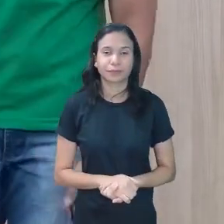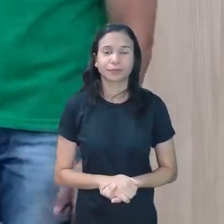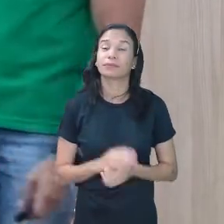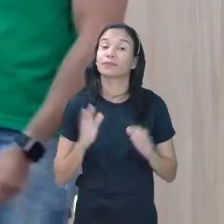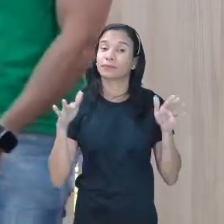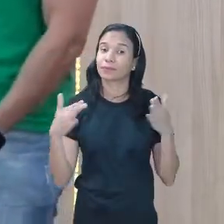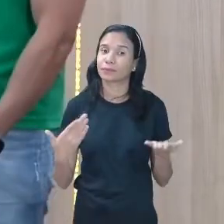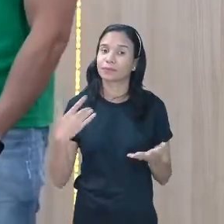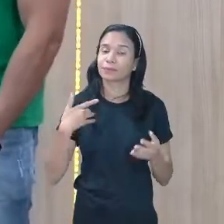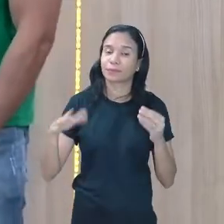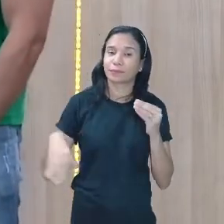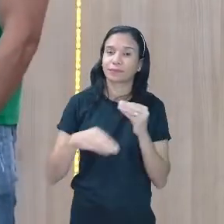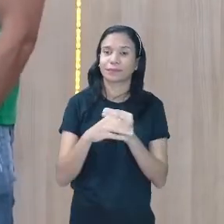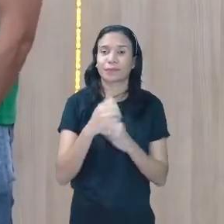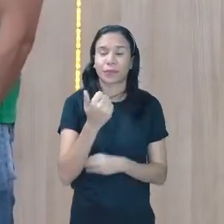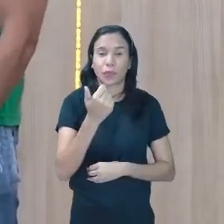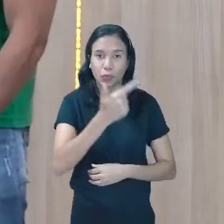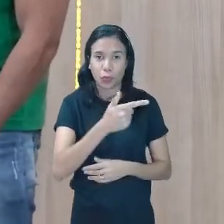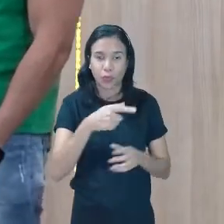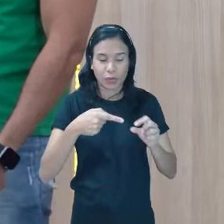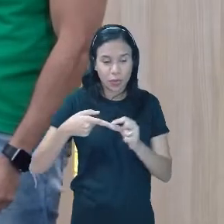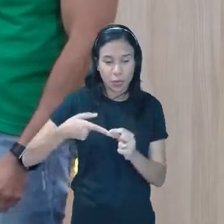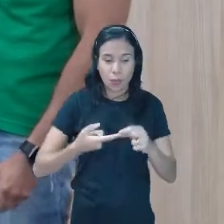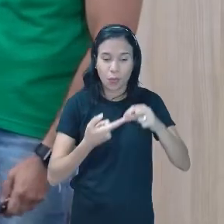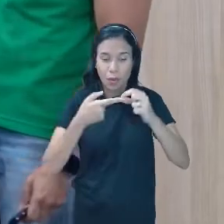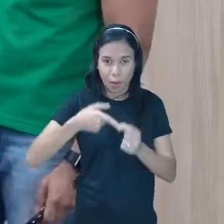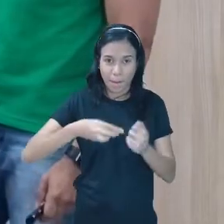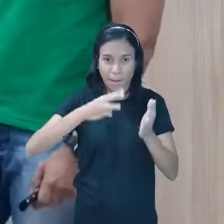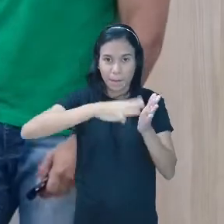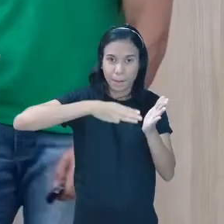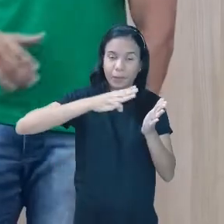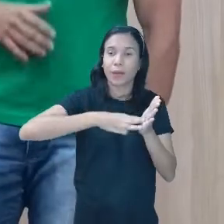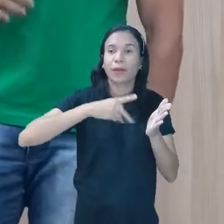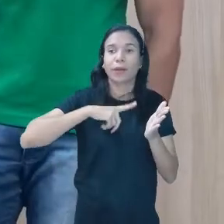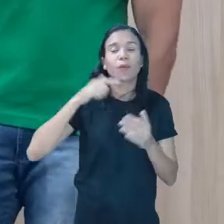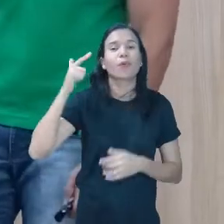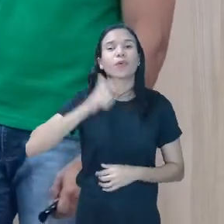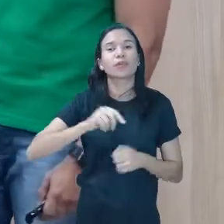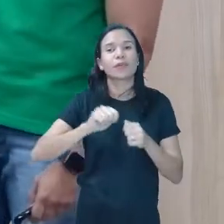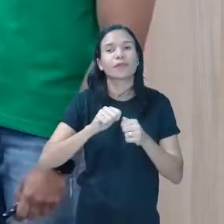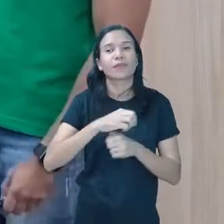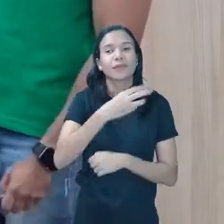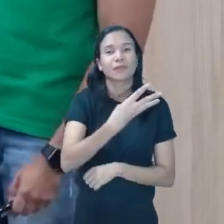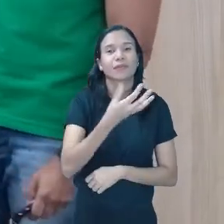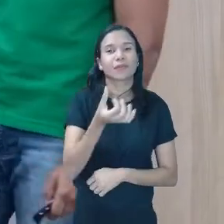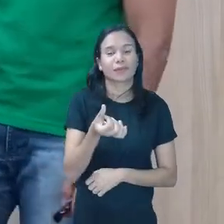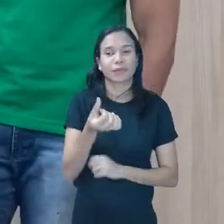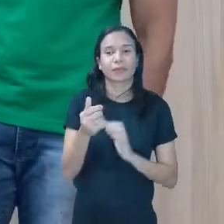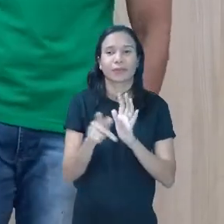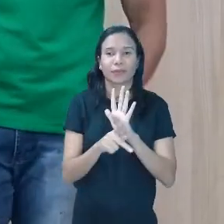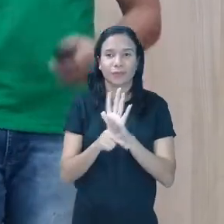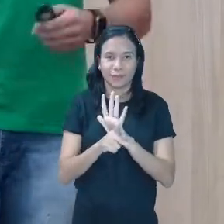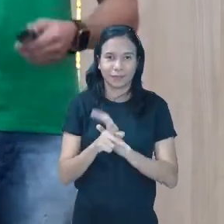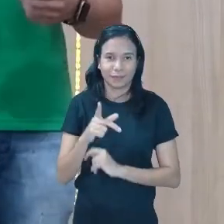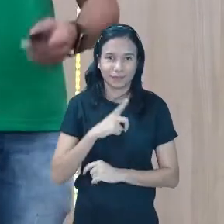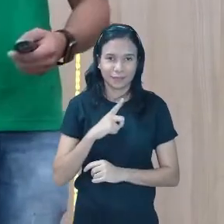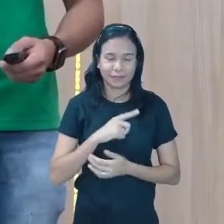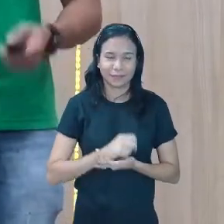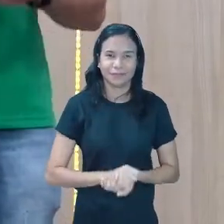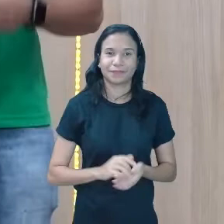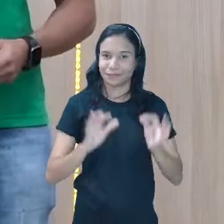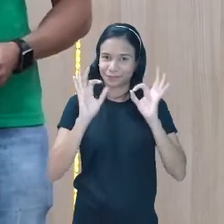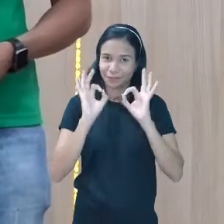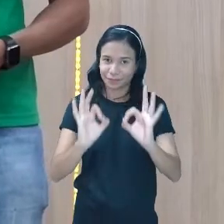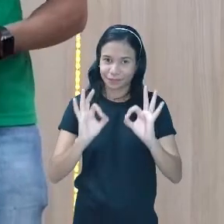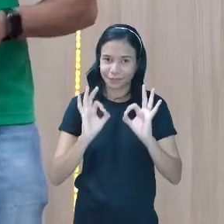144. Então, se eu coloco 12 colheres de sopa de margarina, vai dar para eu fazer o quê? 36